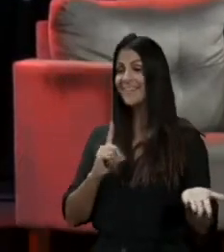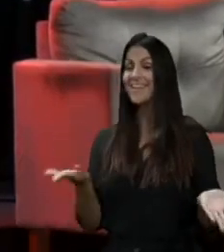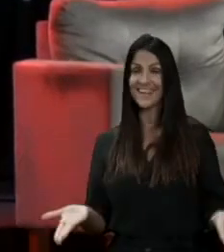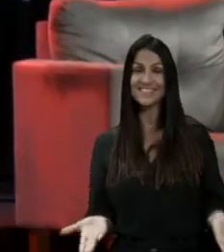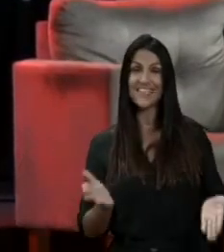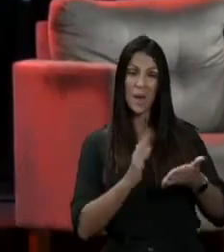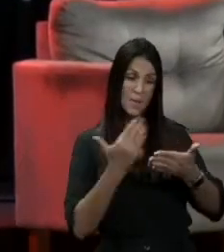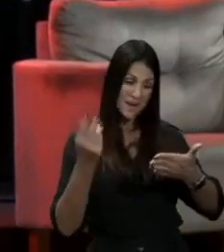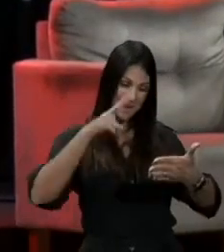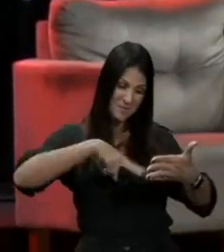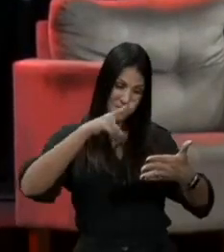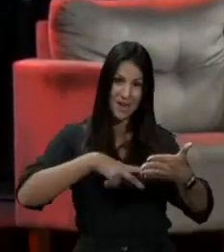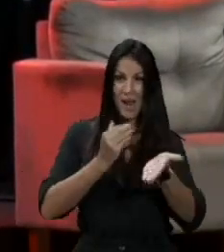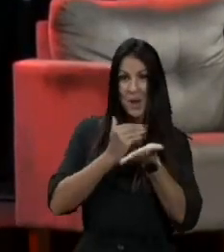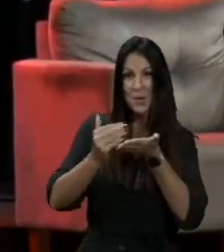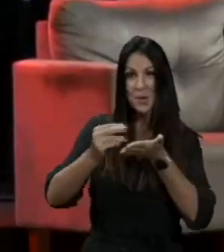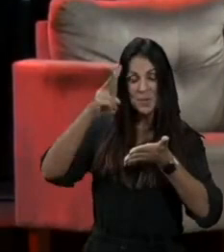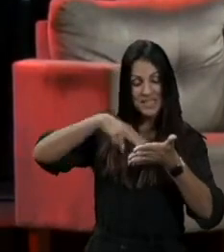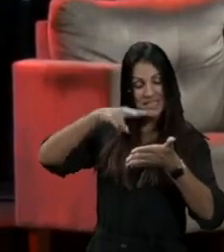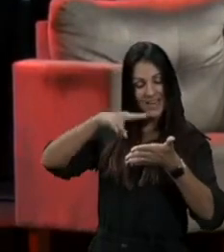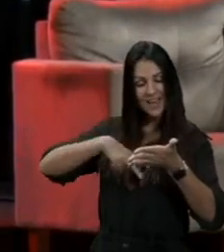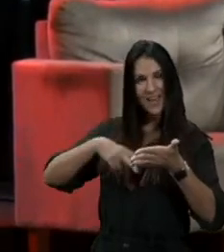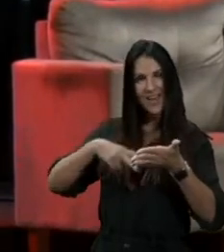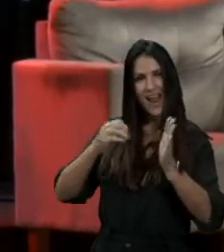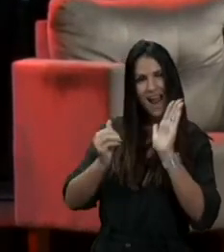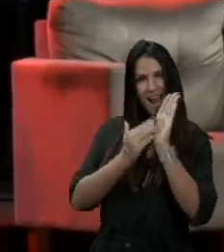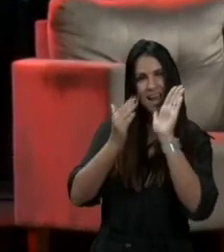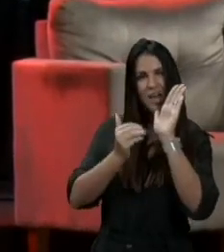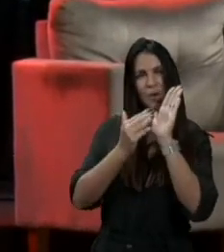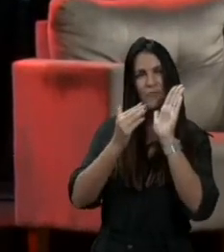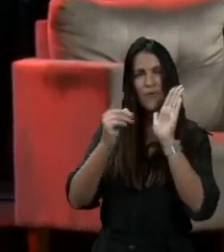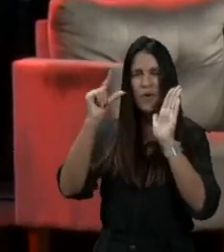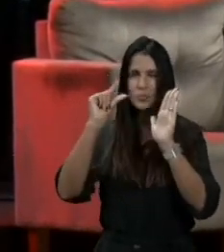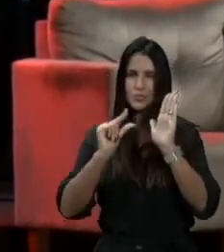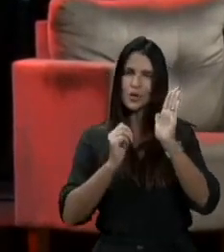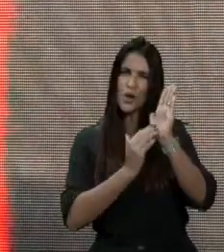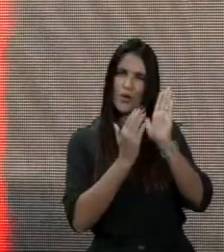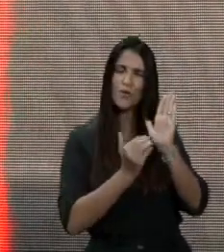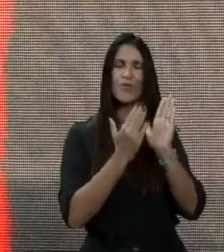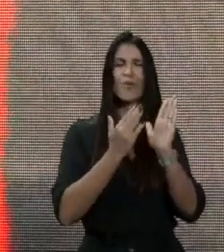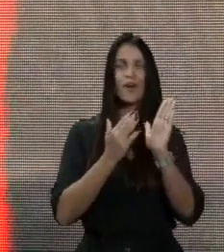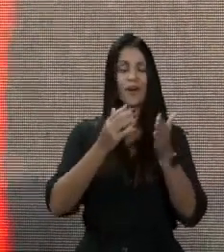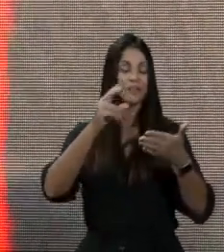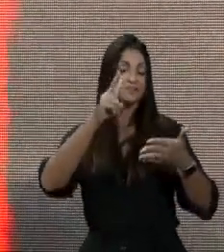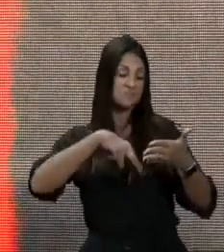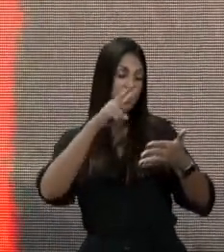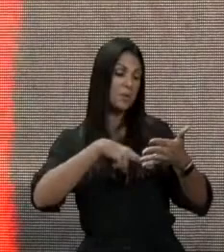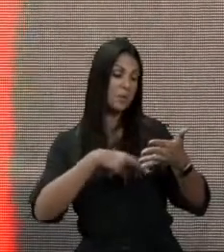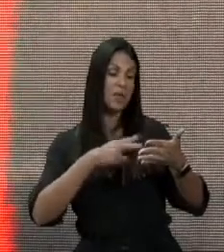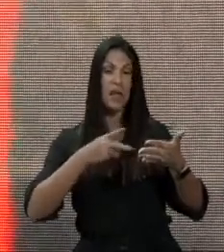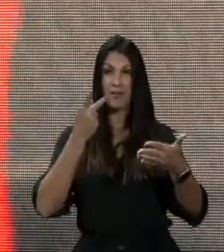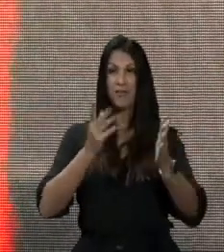e pega tua vida com a minha saleya bota uma musiquinha ao fundo ler a Bíblia e fala Jesus queria falar